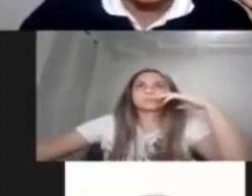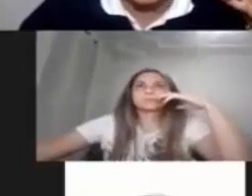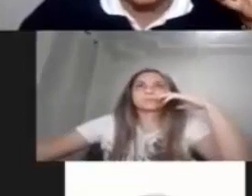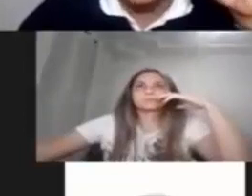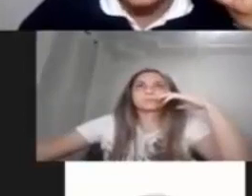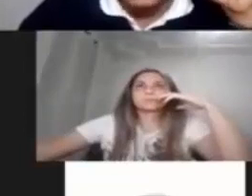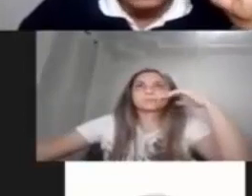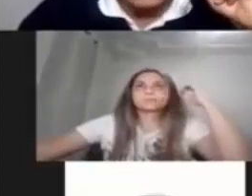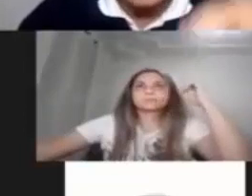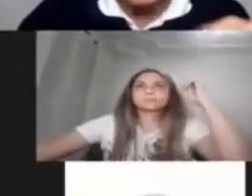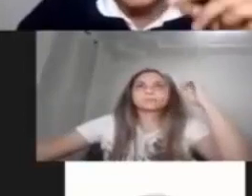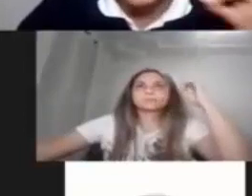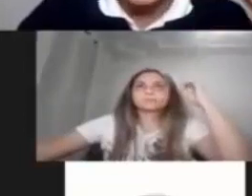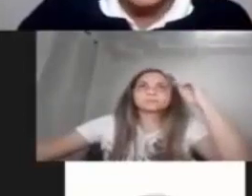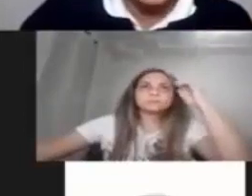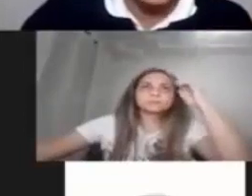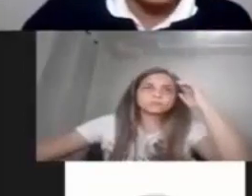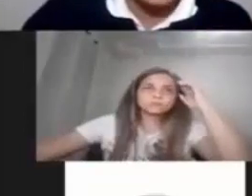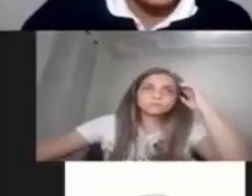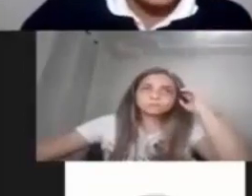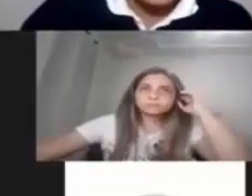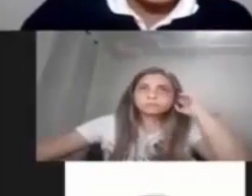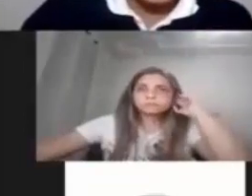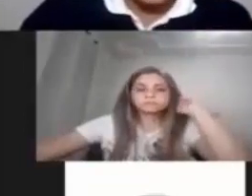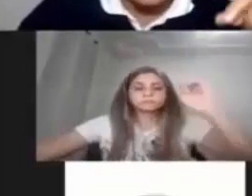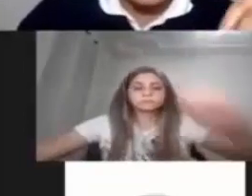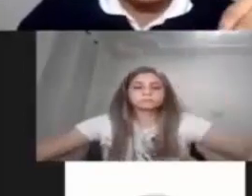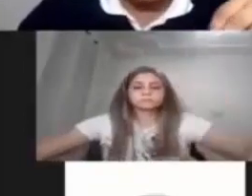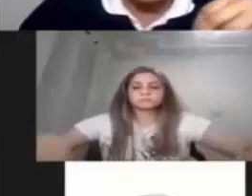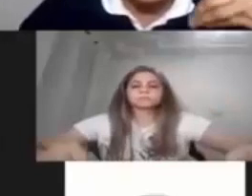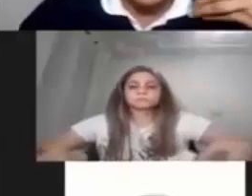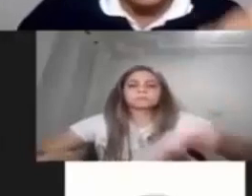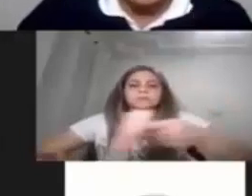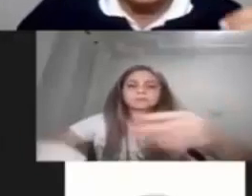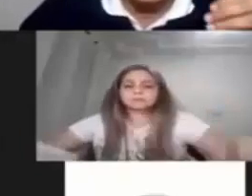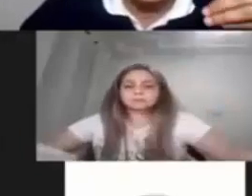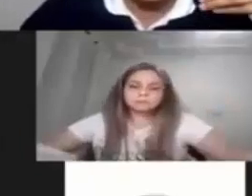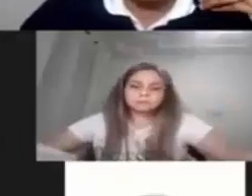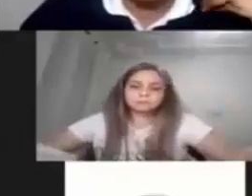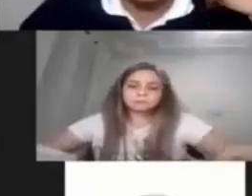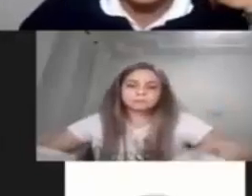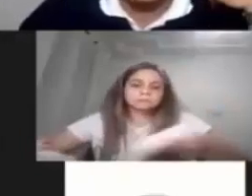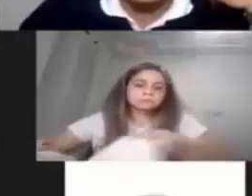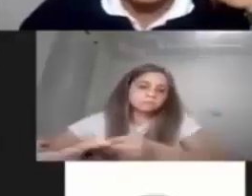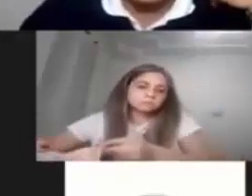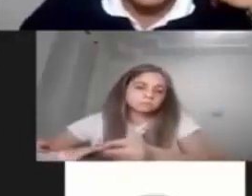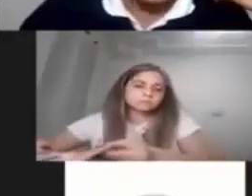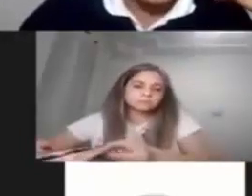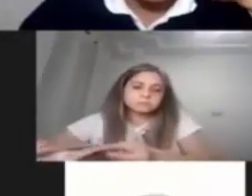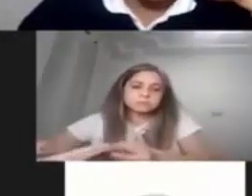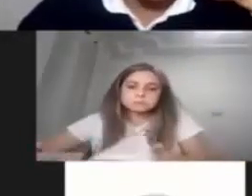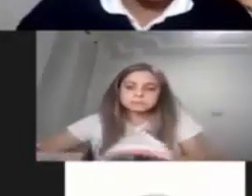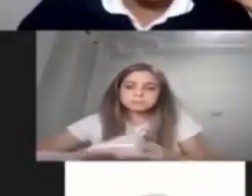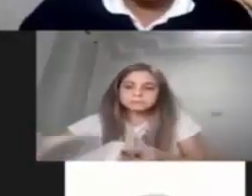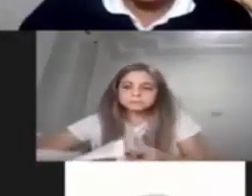Ou seja, ele está explicando ali a ressurreição. Então, mais uma vez, um jogo de interpretação, né?